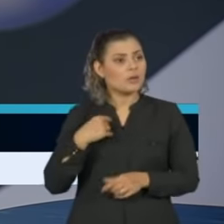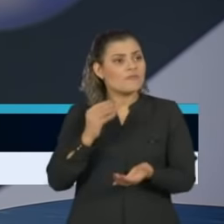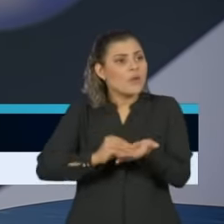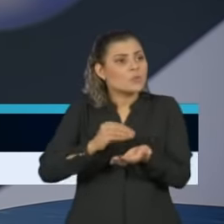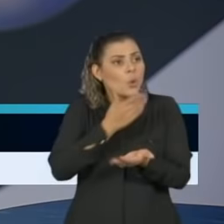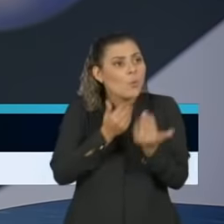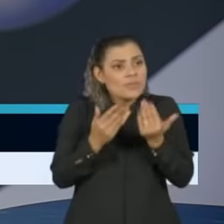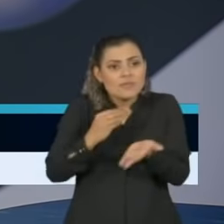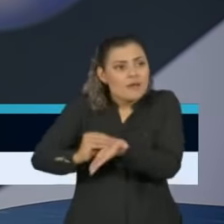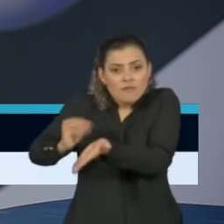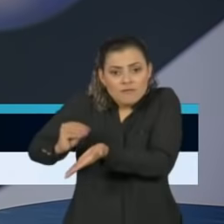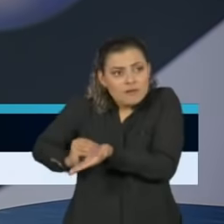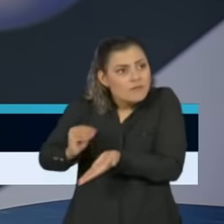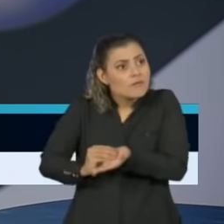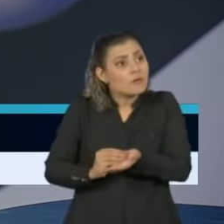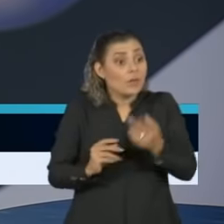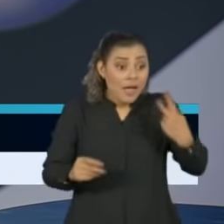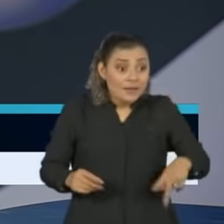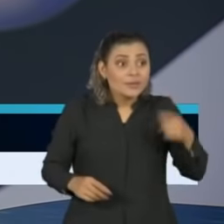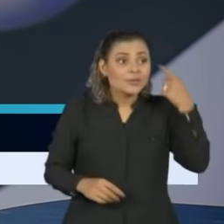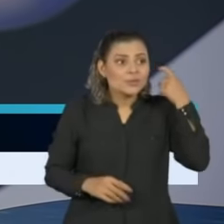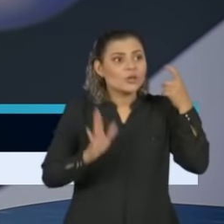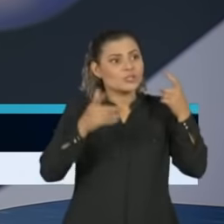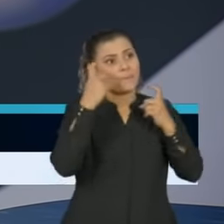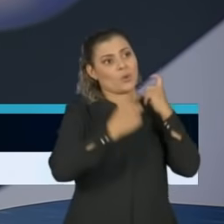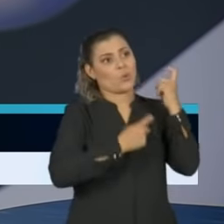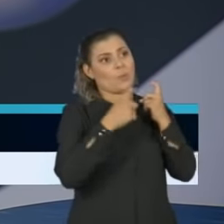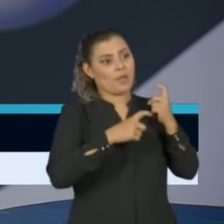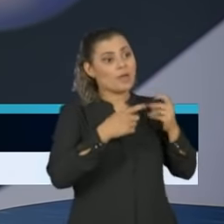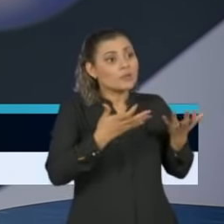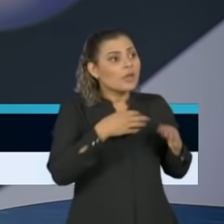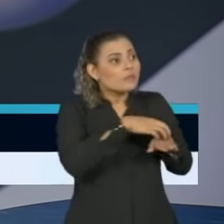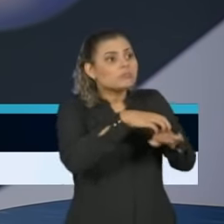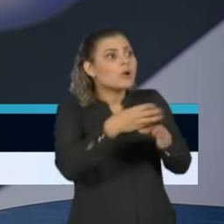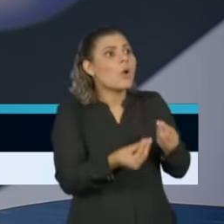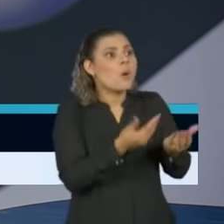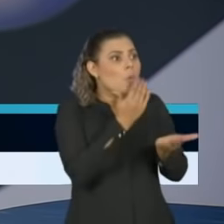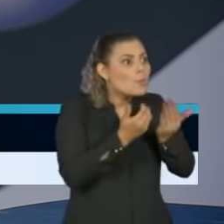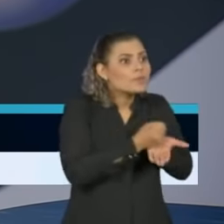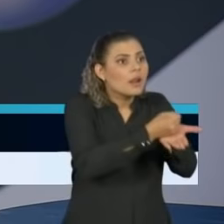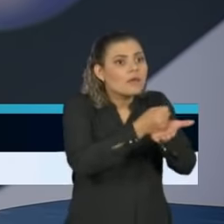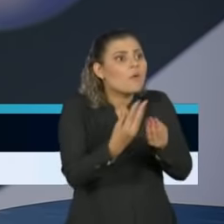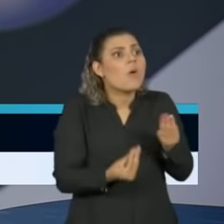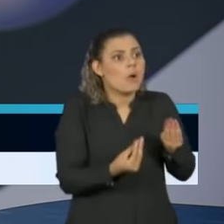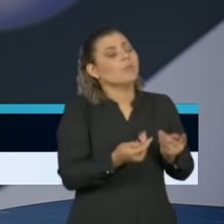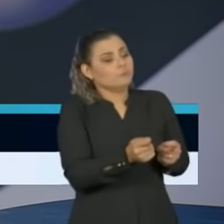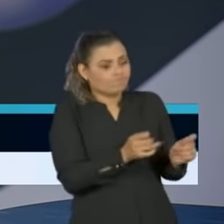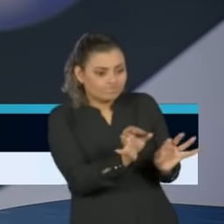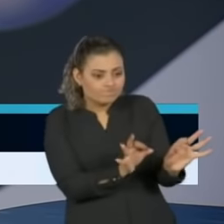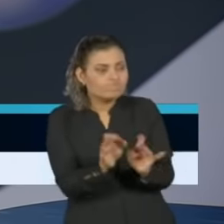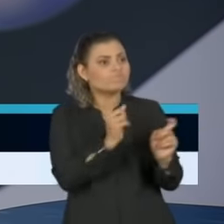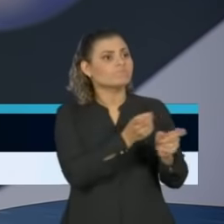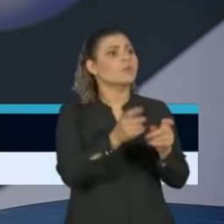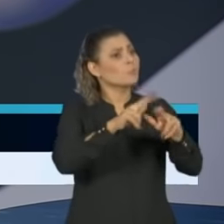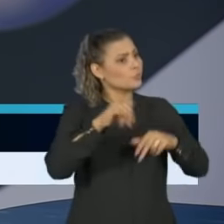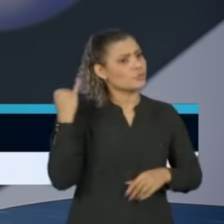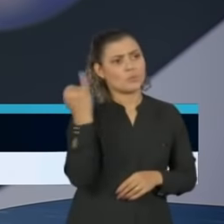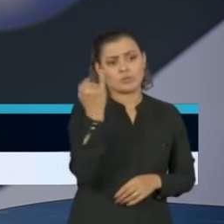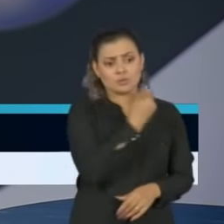extremamente... É surpreendente ver isso acontecendo em várias localidades. Então, é importante que o governo já